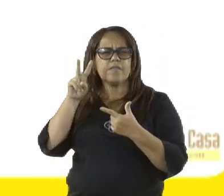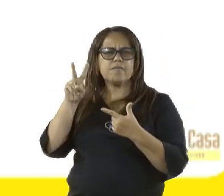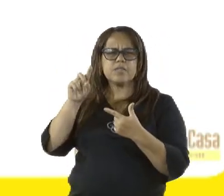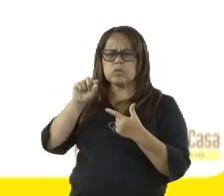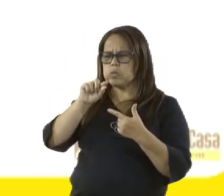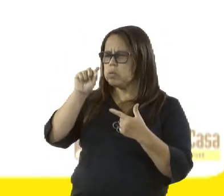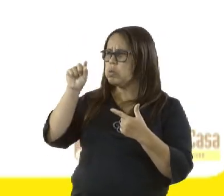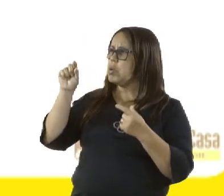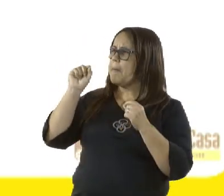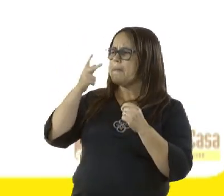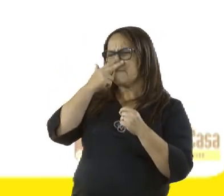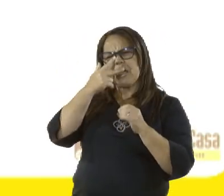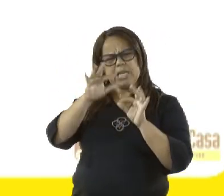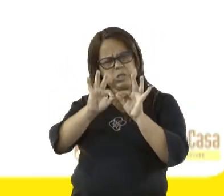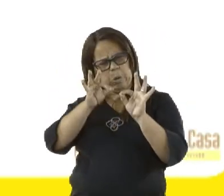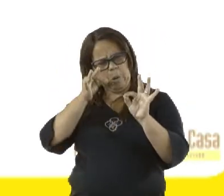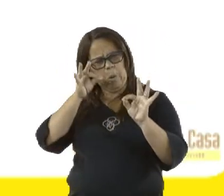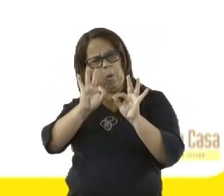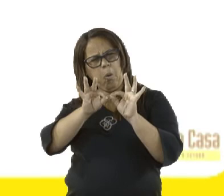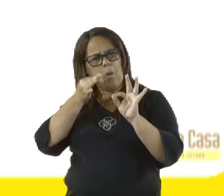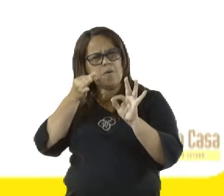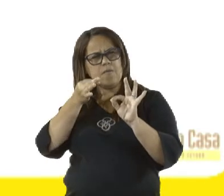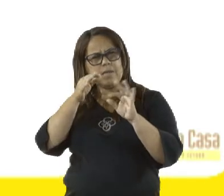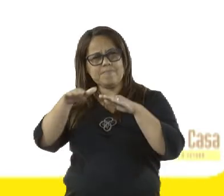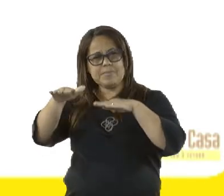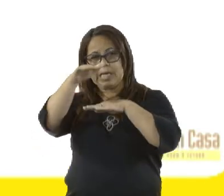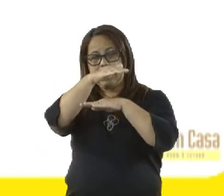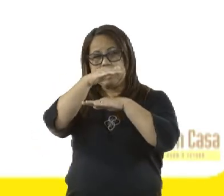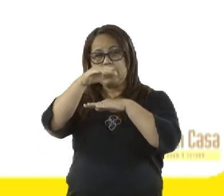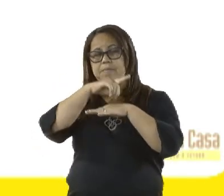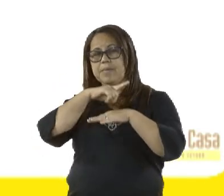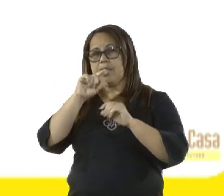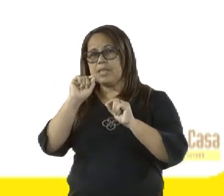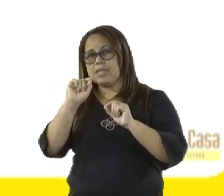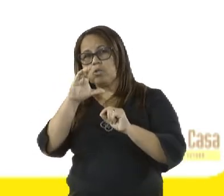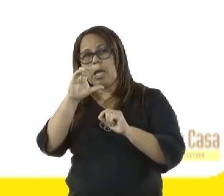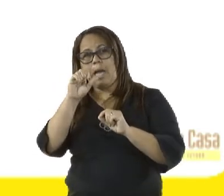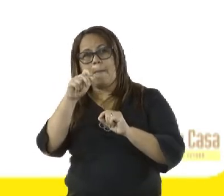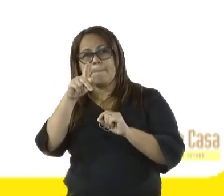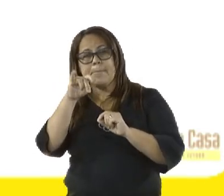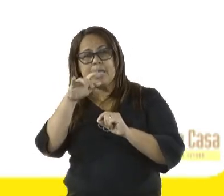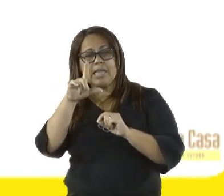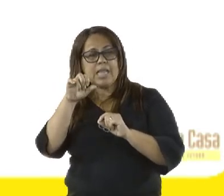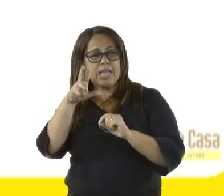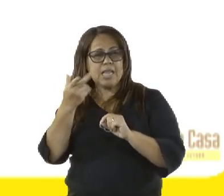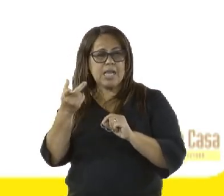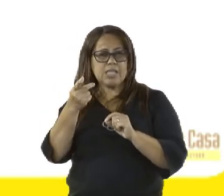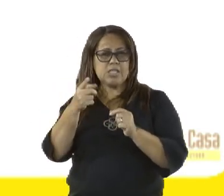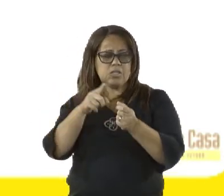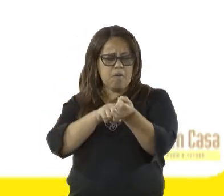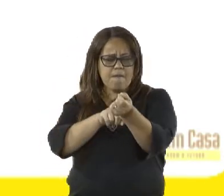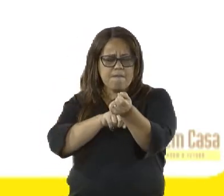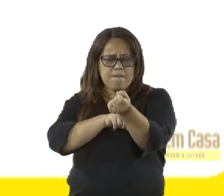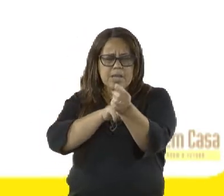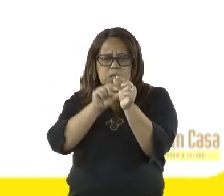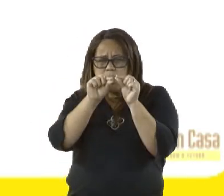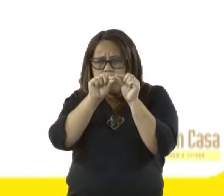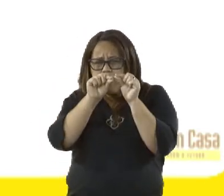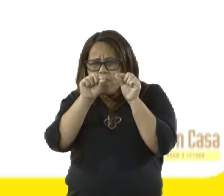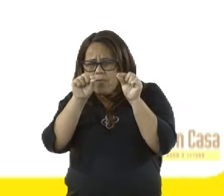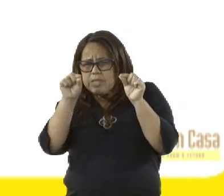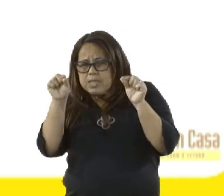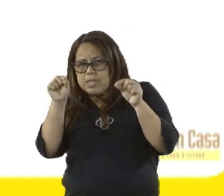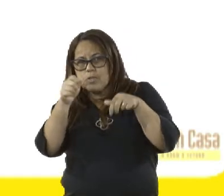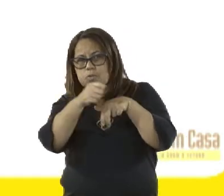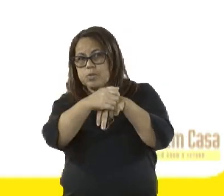aí, ó, que parecem um cacho de uva, e em cima deles vamos ter os capilares, que são aquelas veias bem fininhas, lá do sistema circulatório que